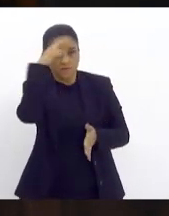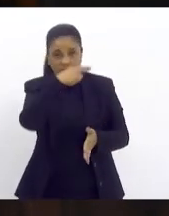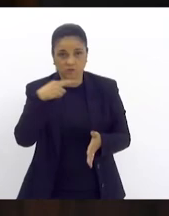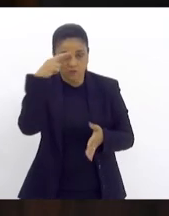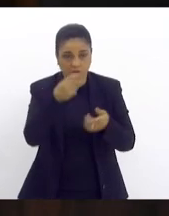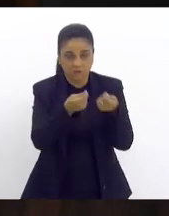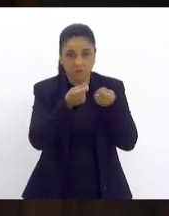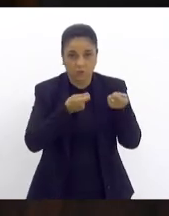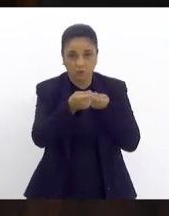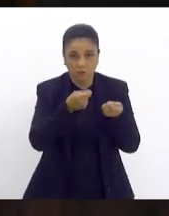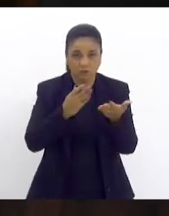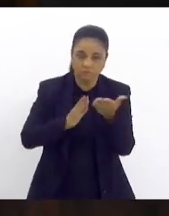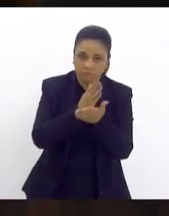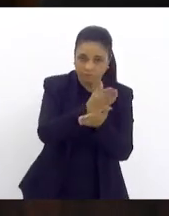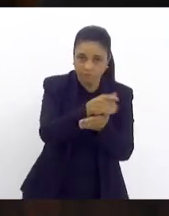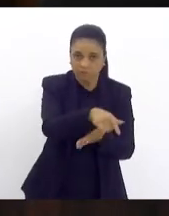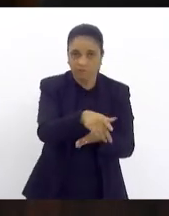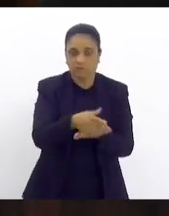controle favorável